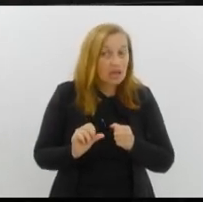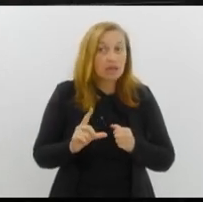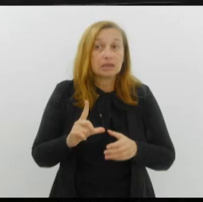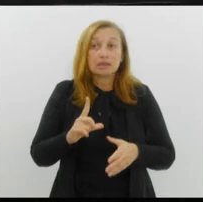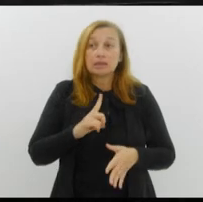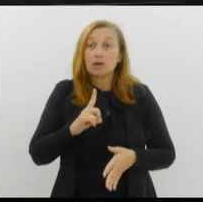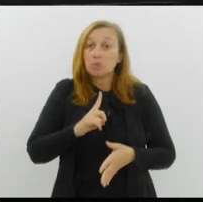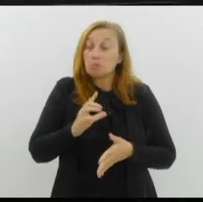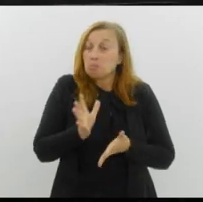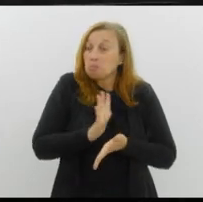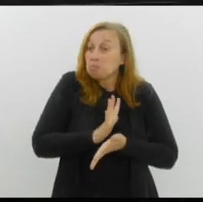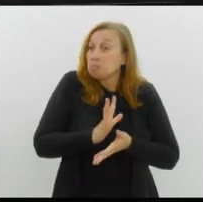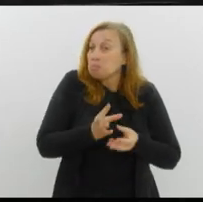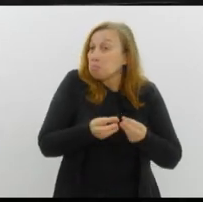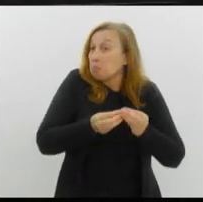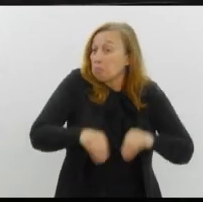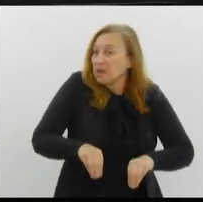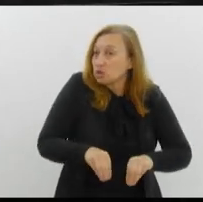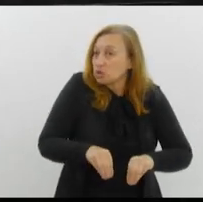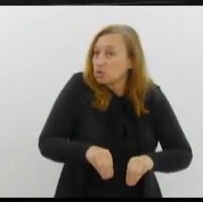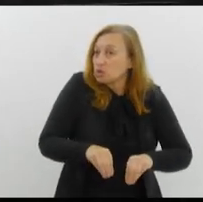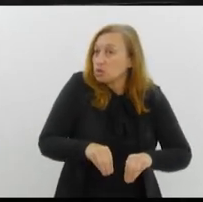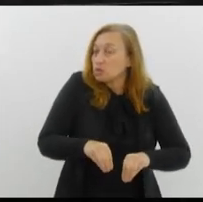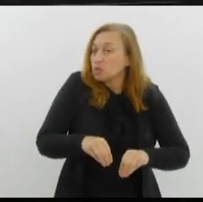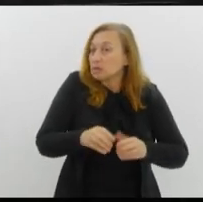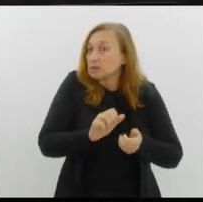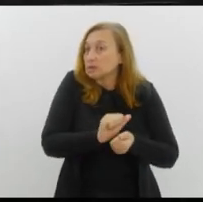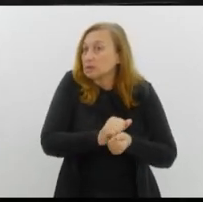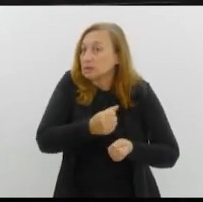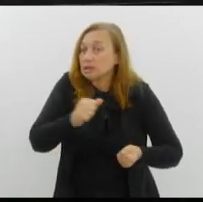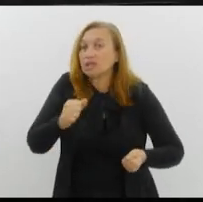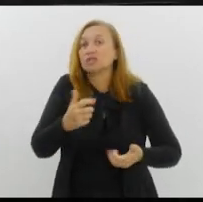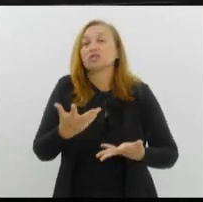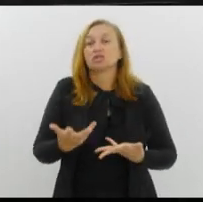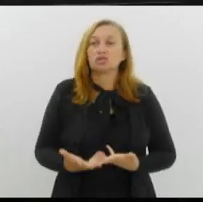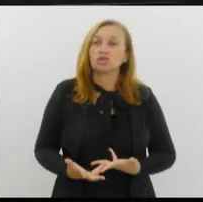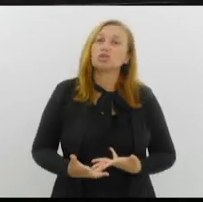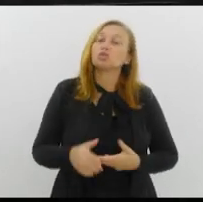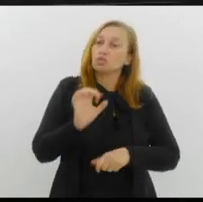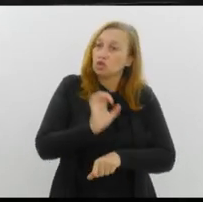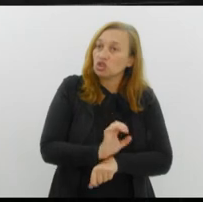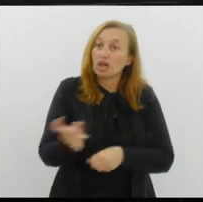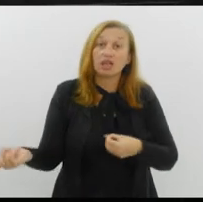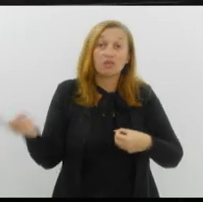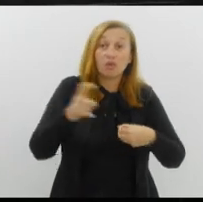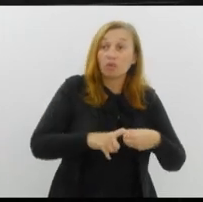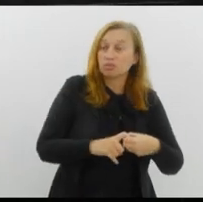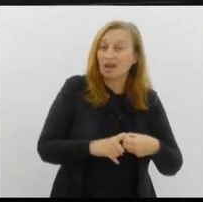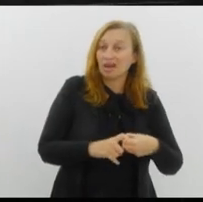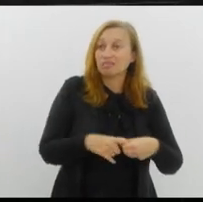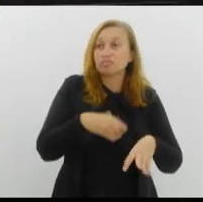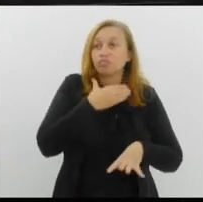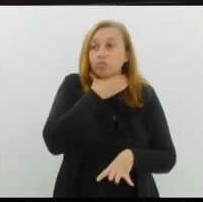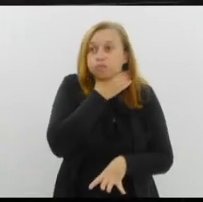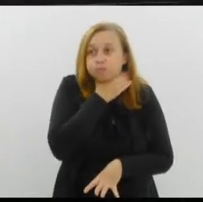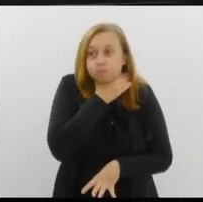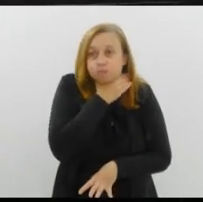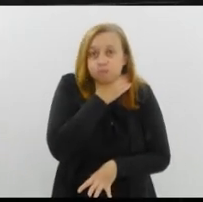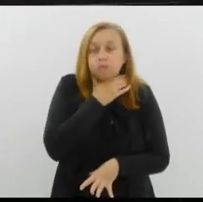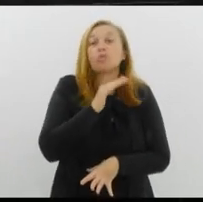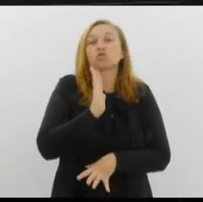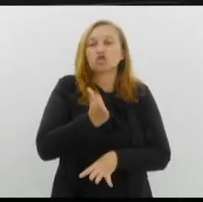desastre com precedentes de o Estado voltar a quebrar, como